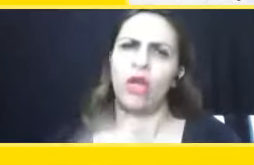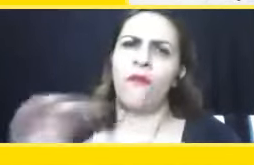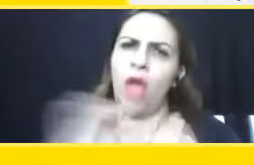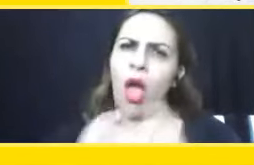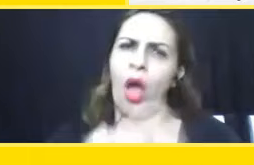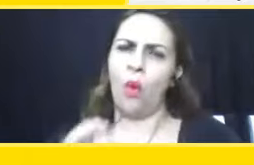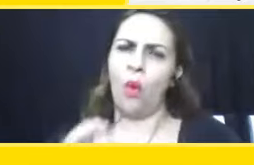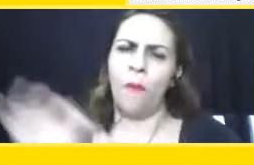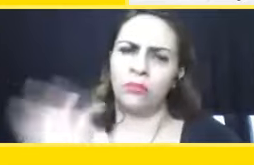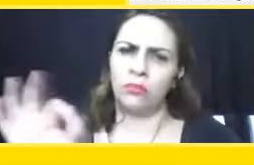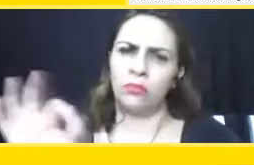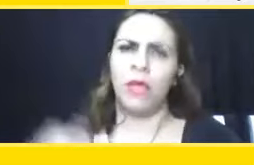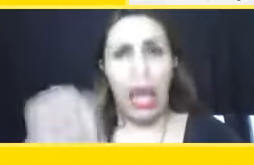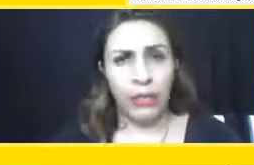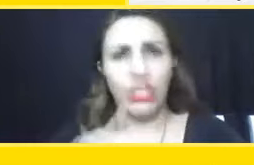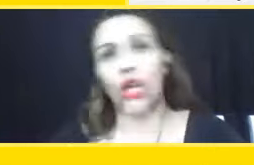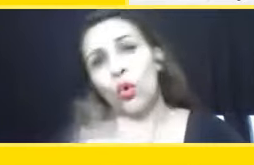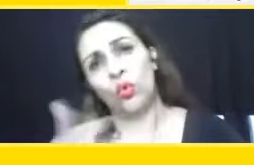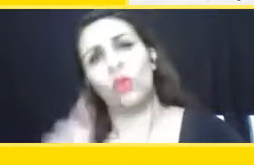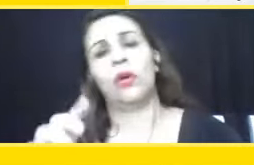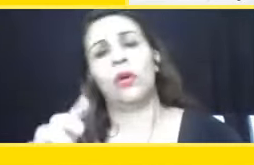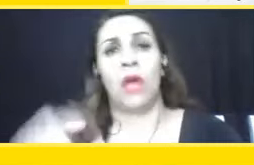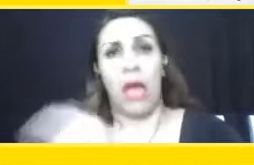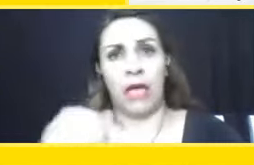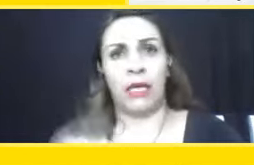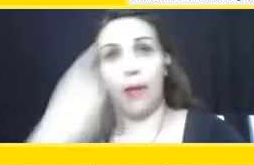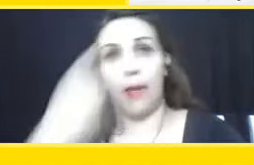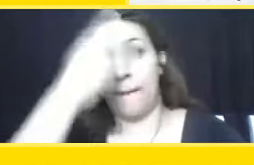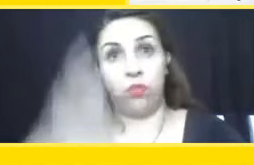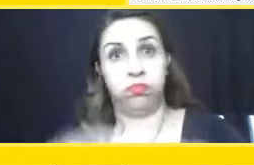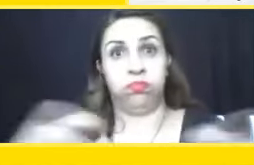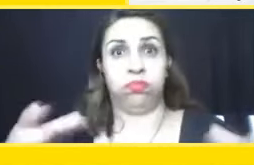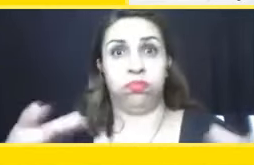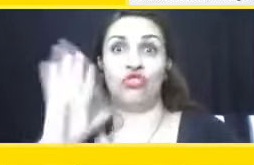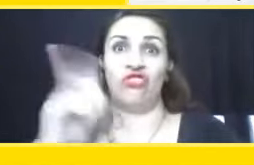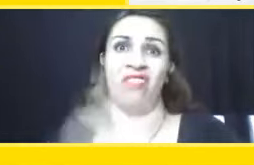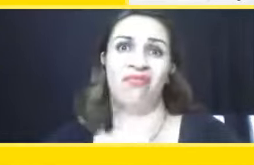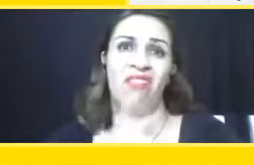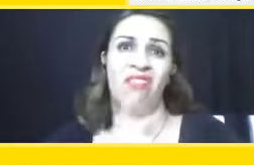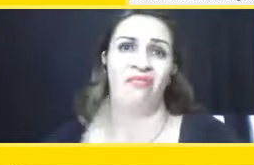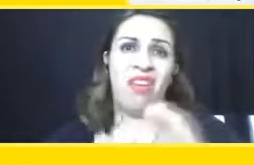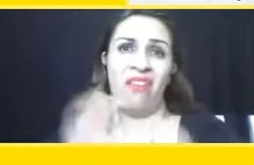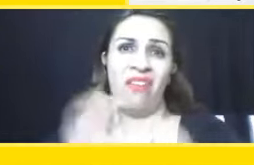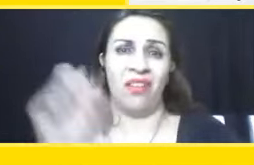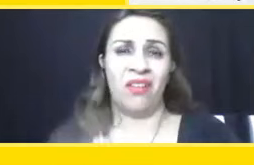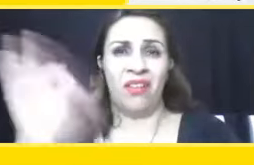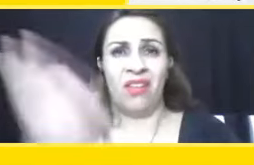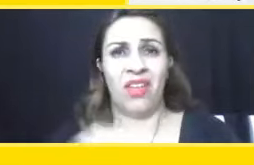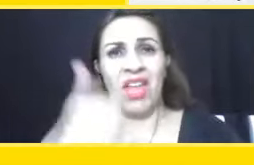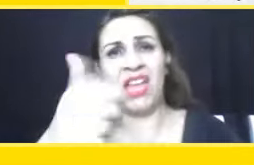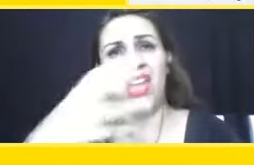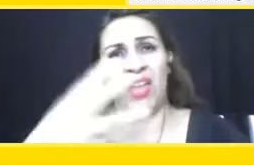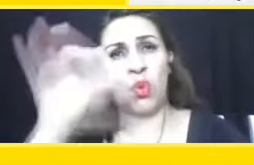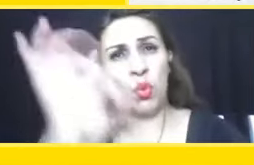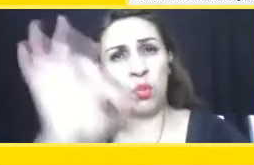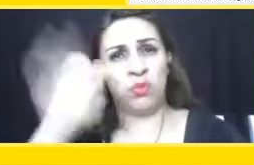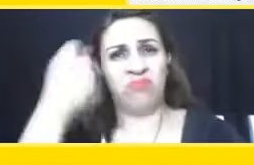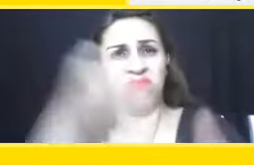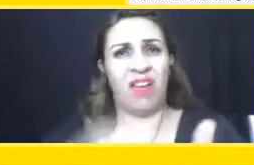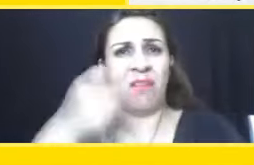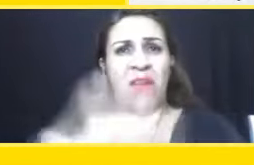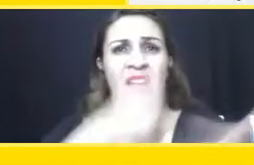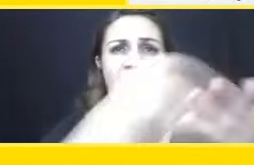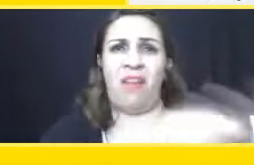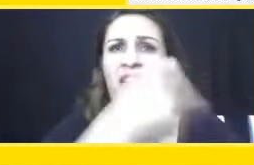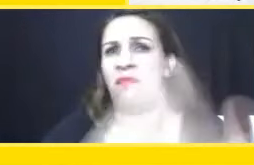grande maioria da população do Distrito Federal já viveu a reforma, já está pagando 14% de alíquota,